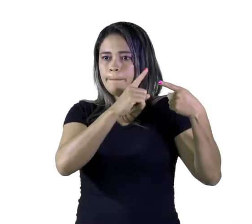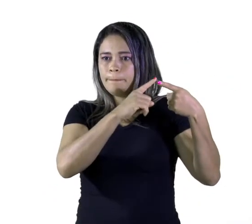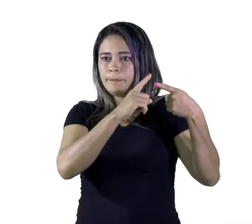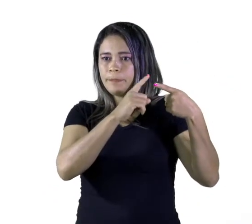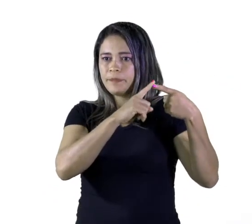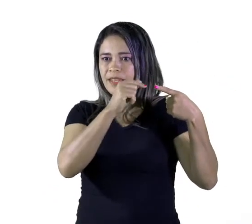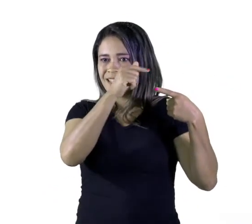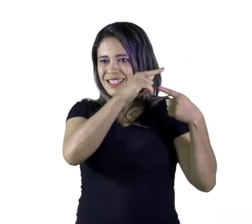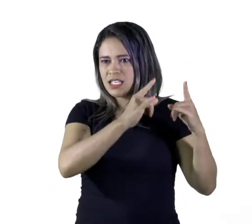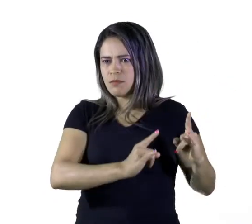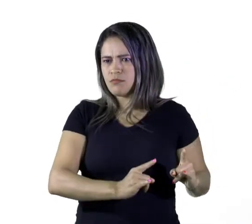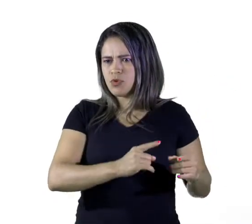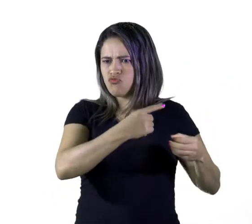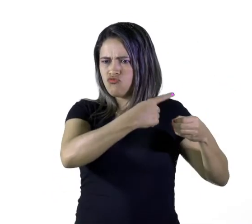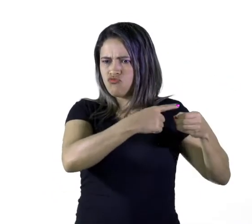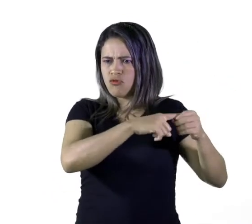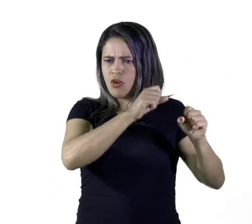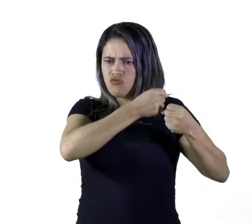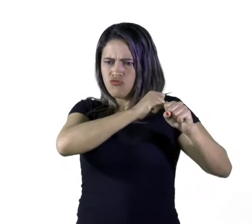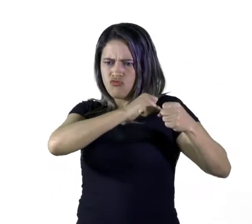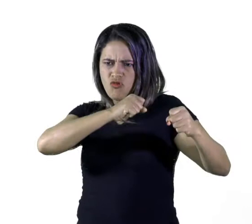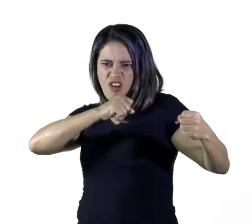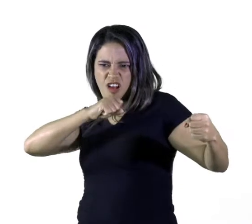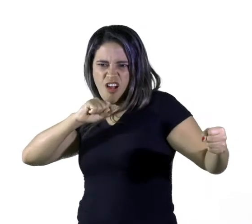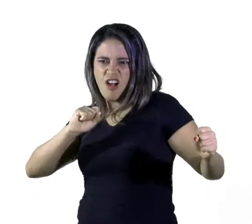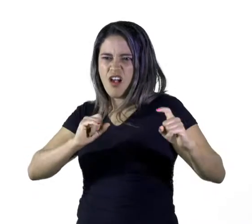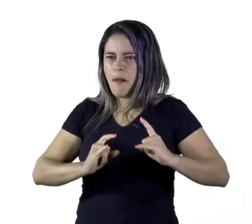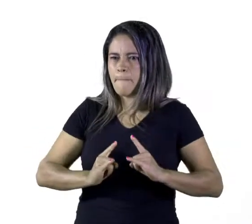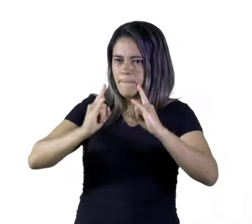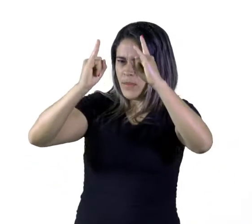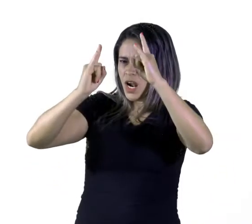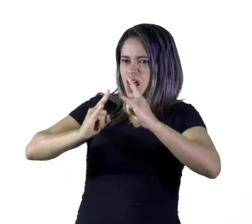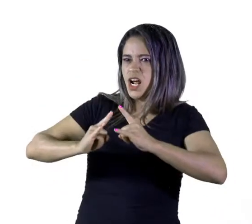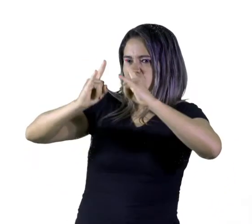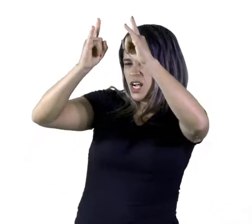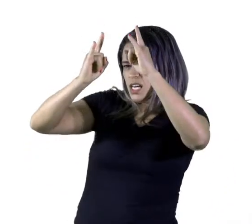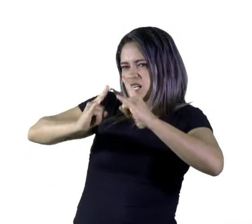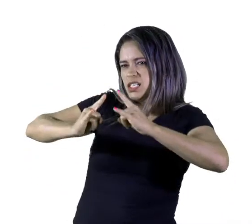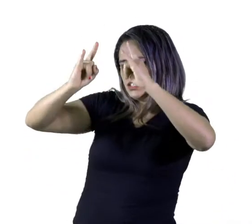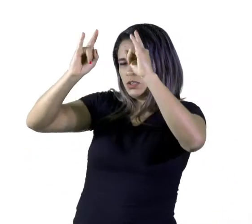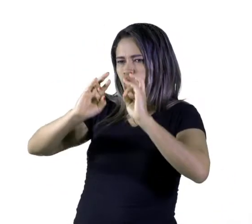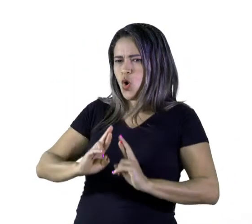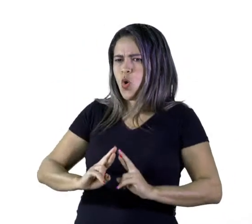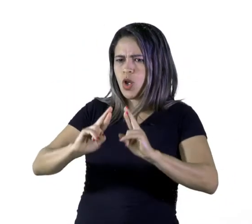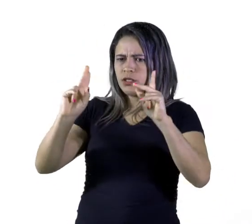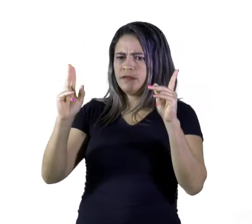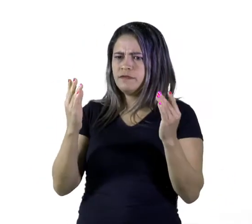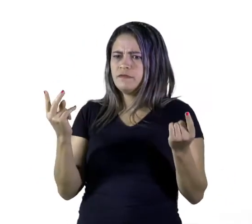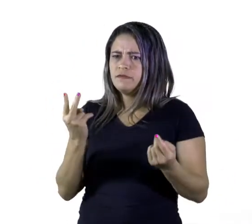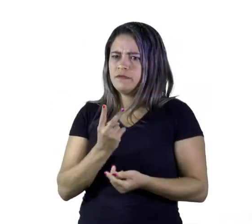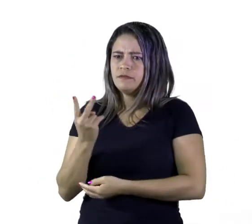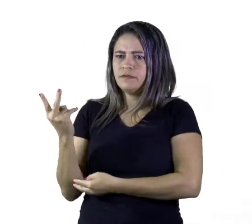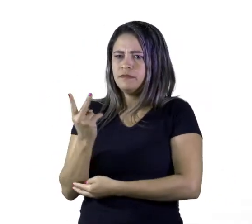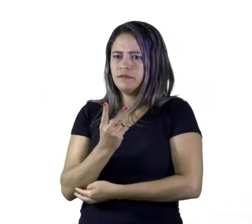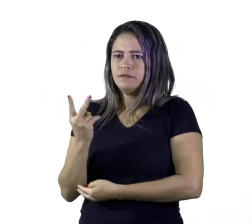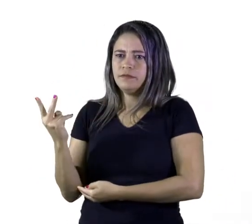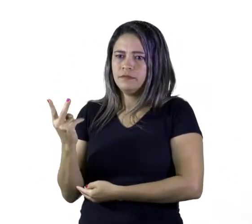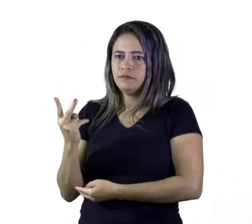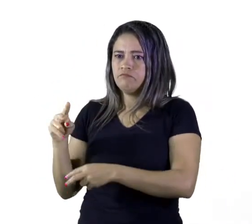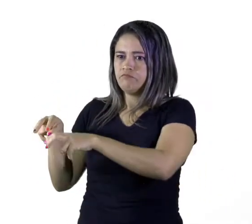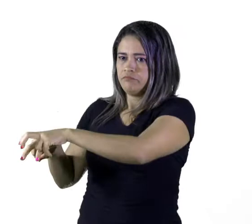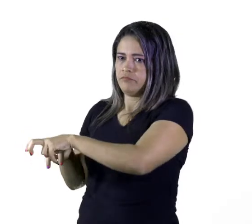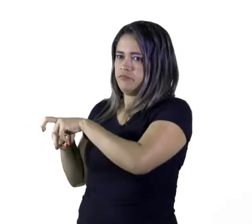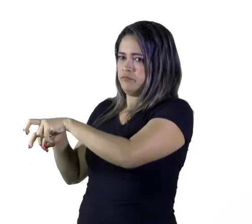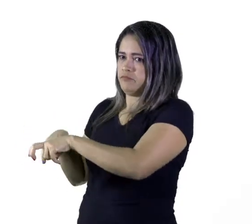metrópole bem grande, tá vendo? Muitos prédios. Olha a diferença para a zona rural. Veja